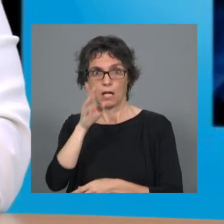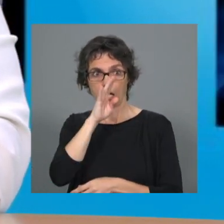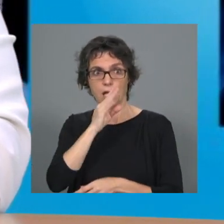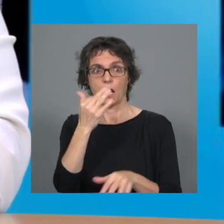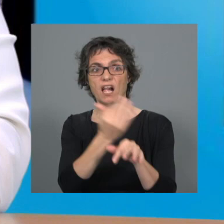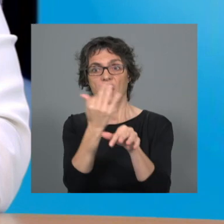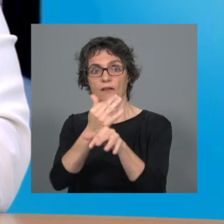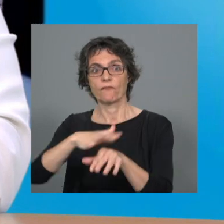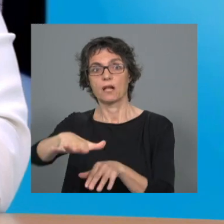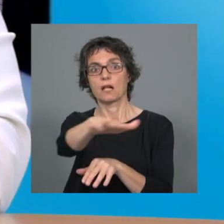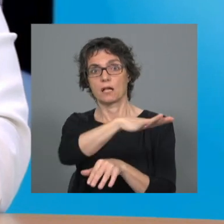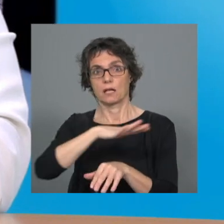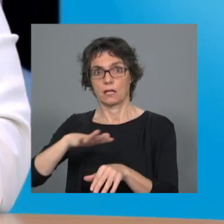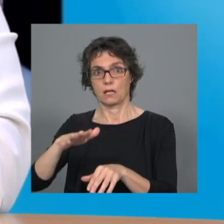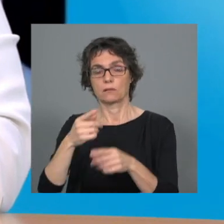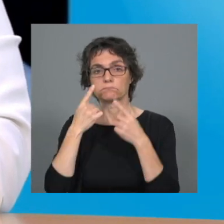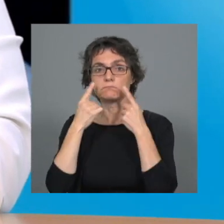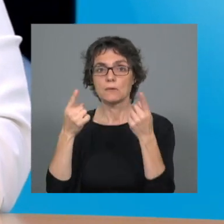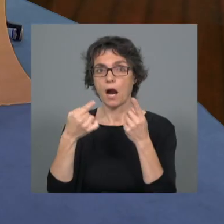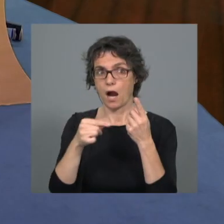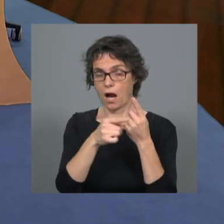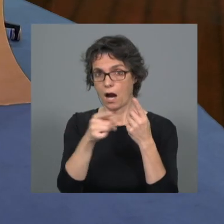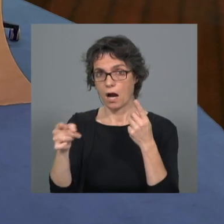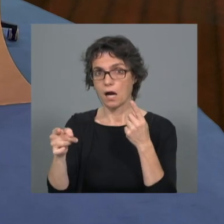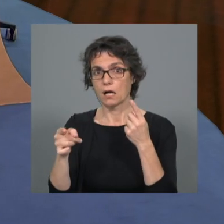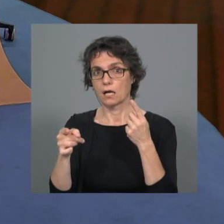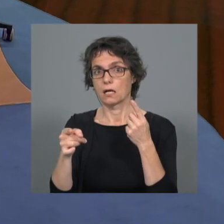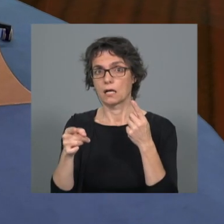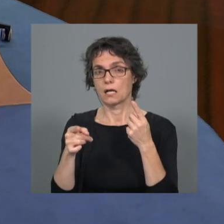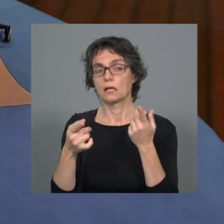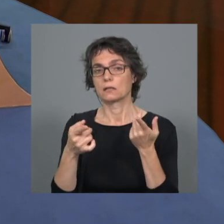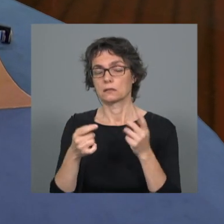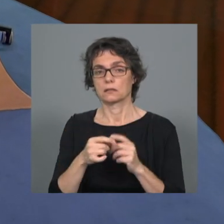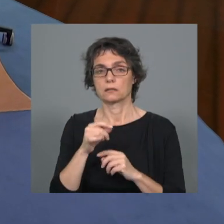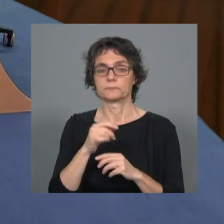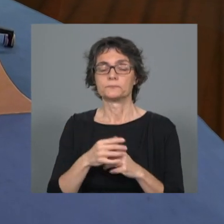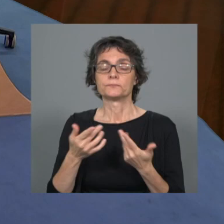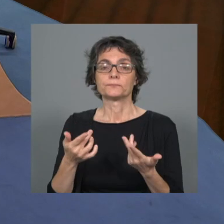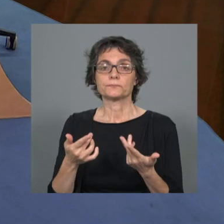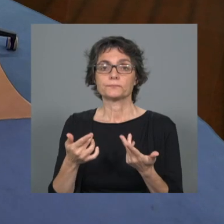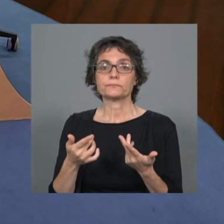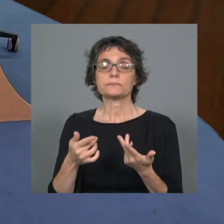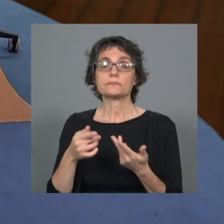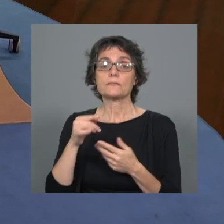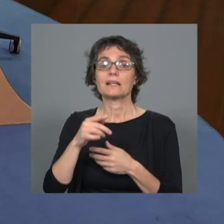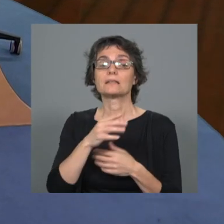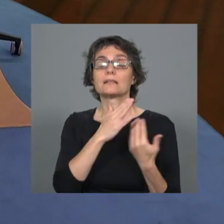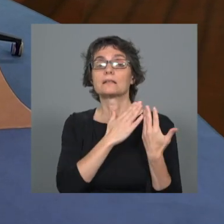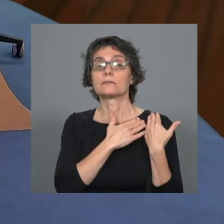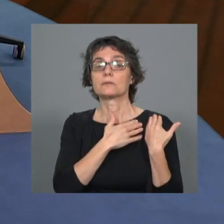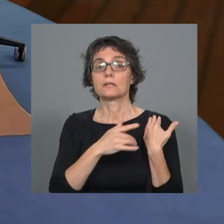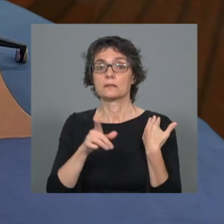festejos no espaço público que não estão permitidos, e essa